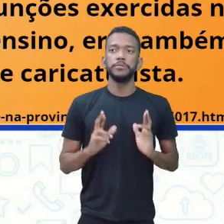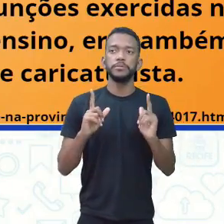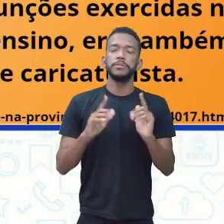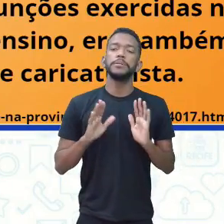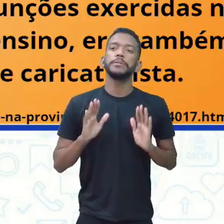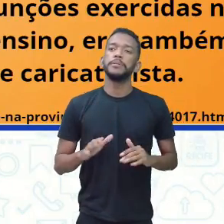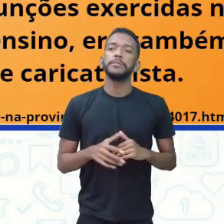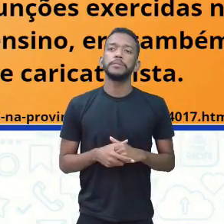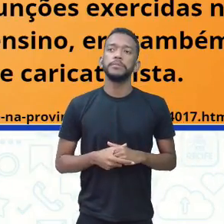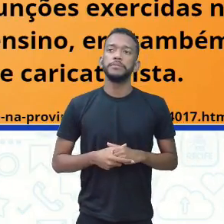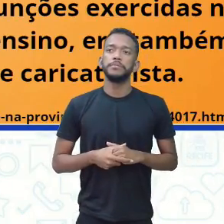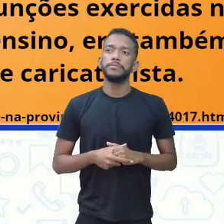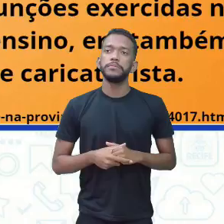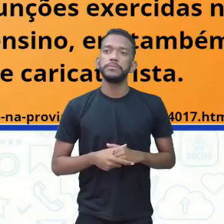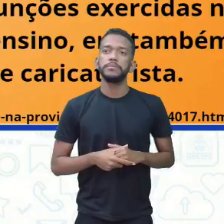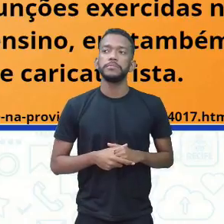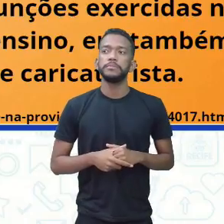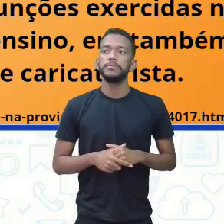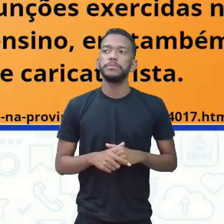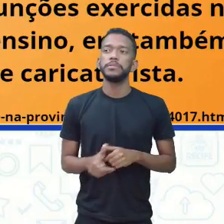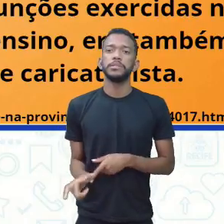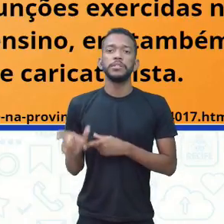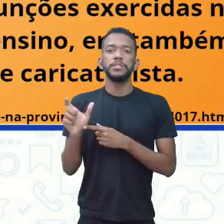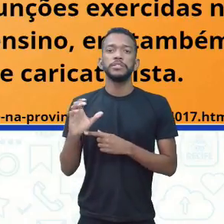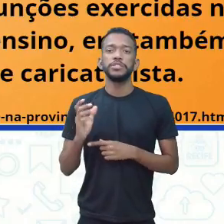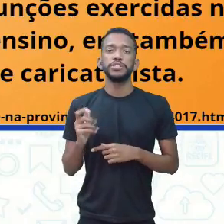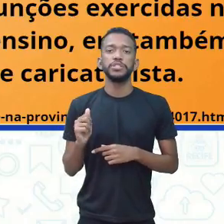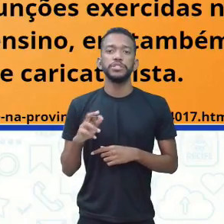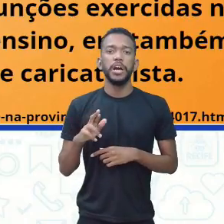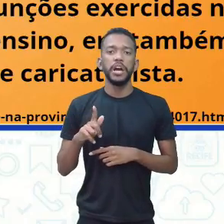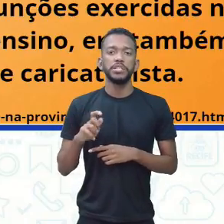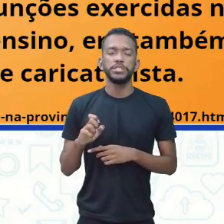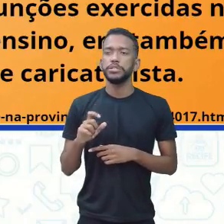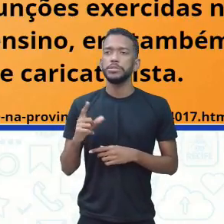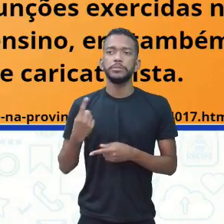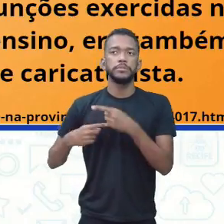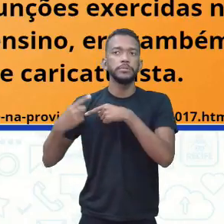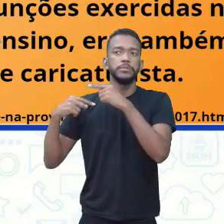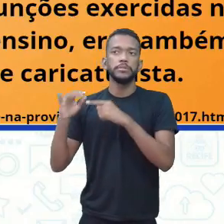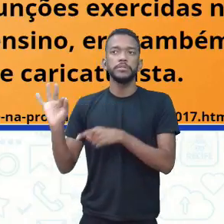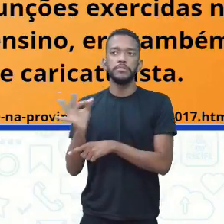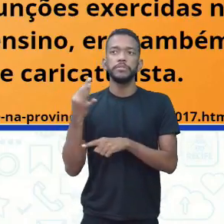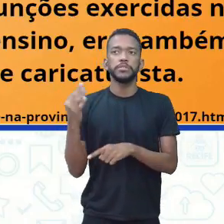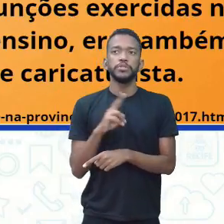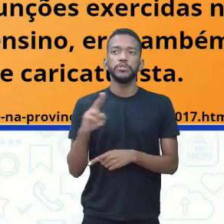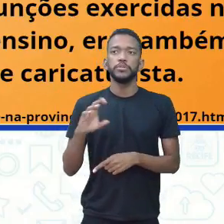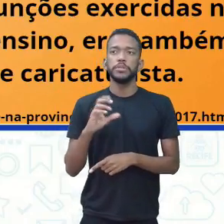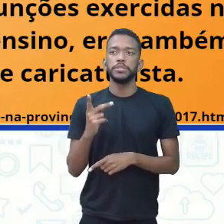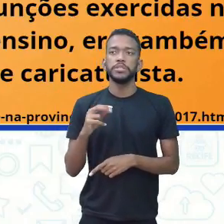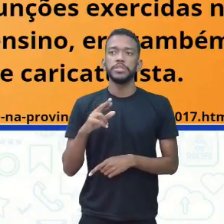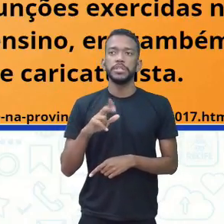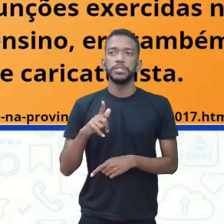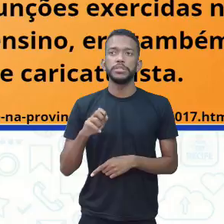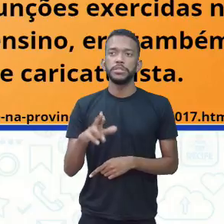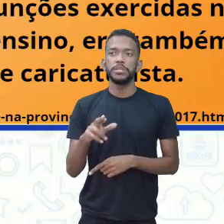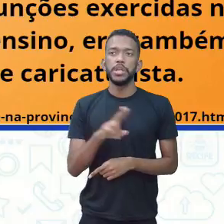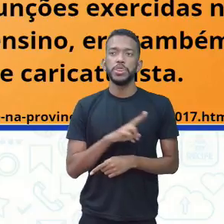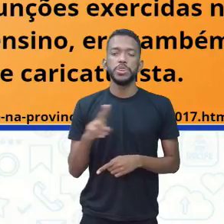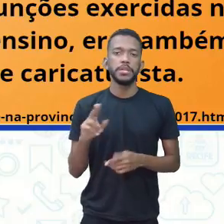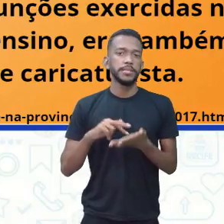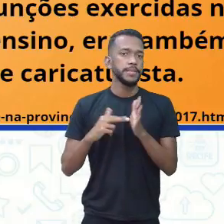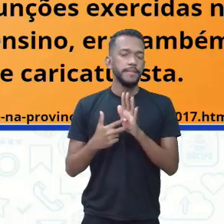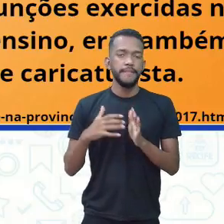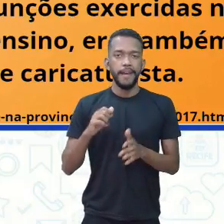Mas, de onde surgiu o termo charge? O termo charge tem origem no francês charger, que significa carga.